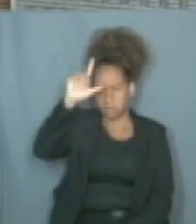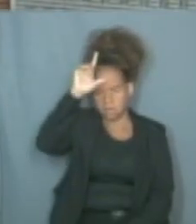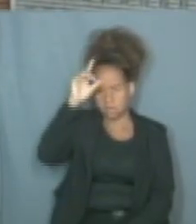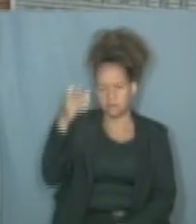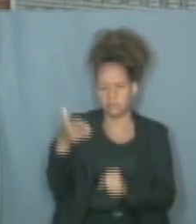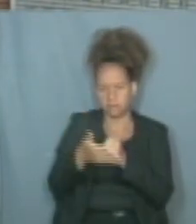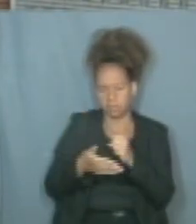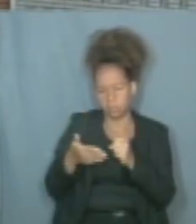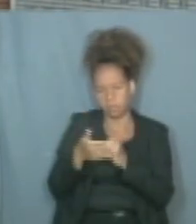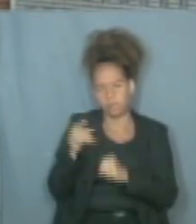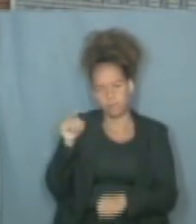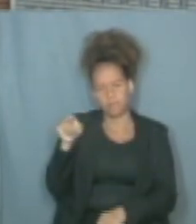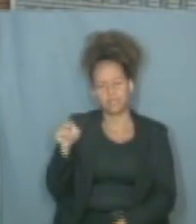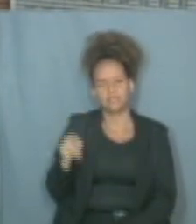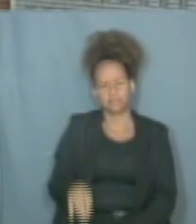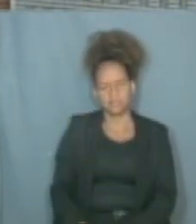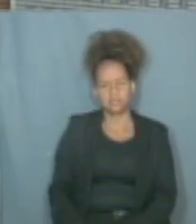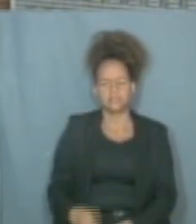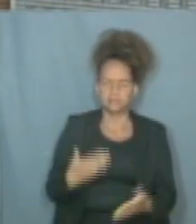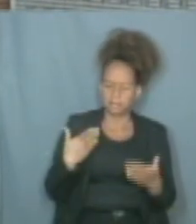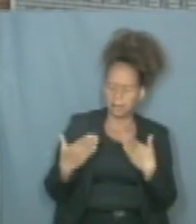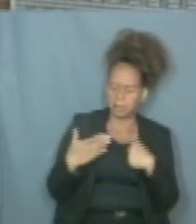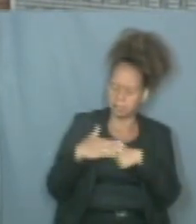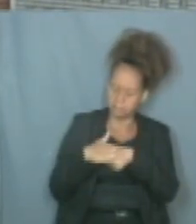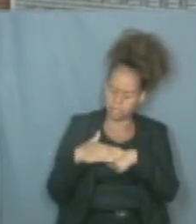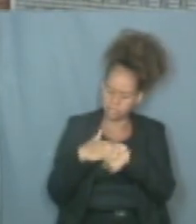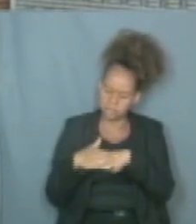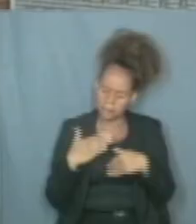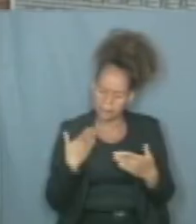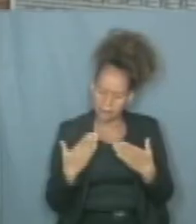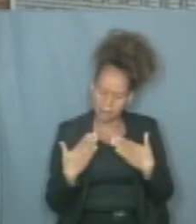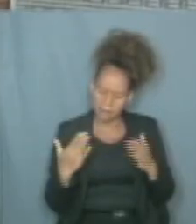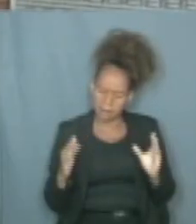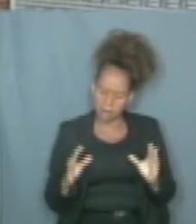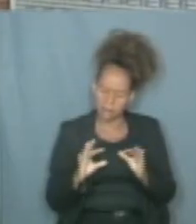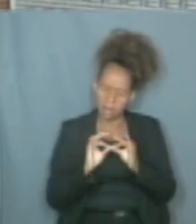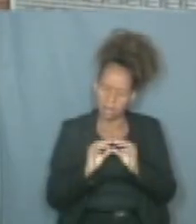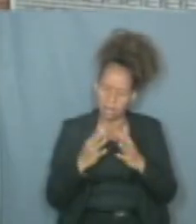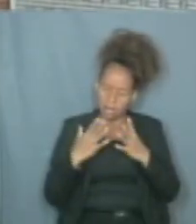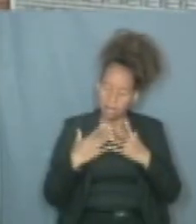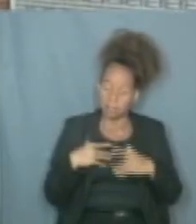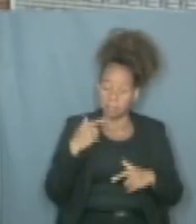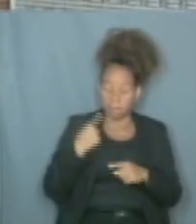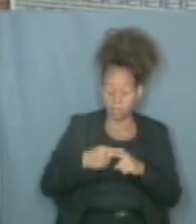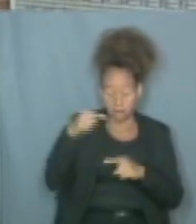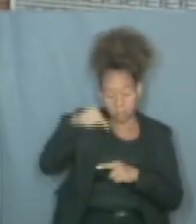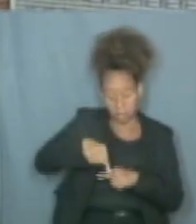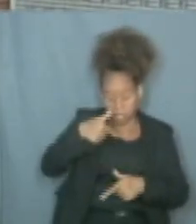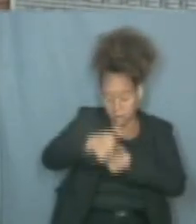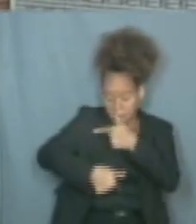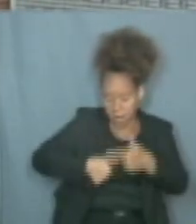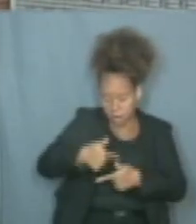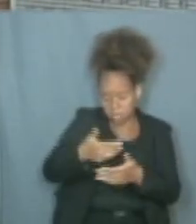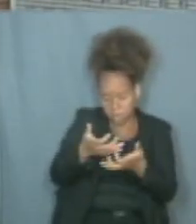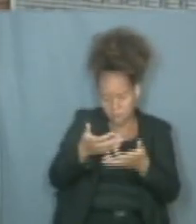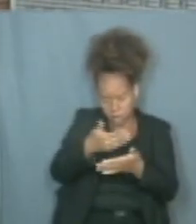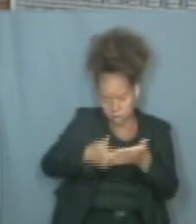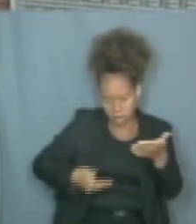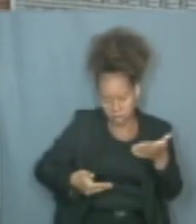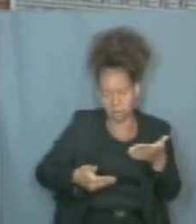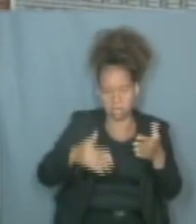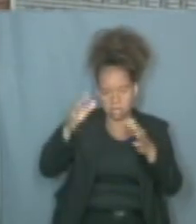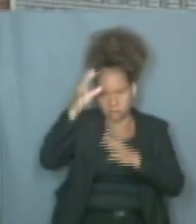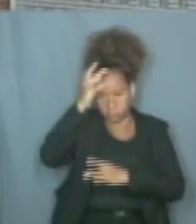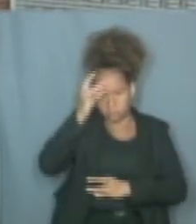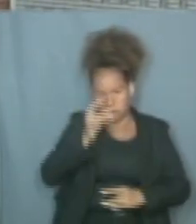aqui, né, para também mediar esse conflito, já que tem trabalhadores aqui que estão querendo ser contratados. Então, eu passo